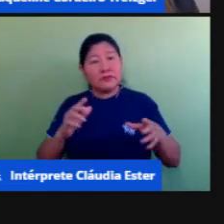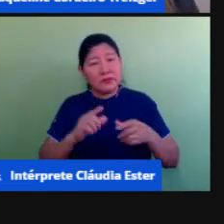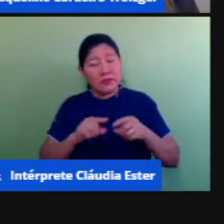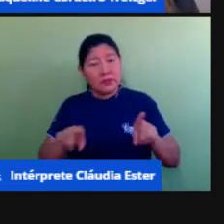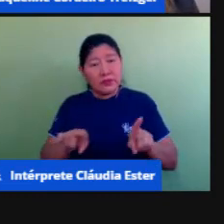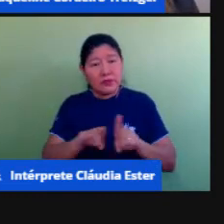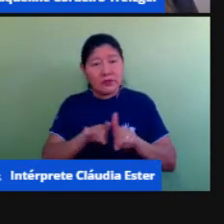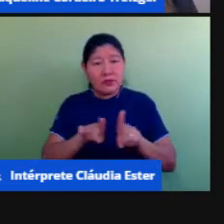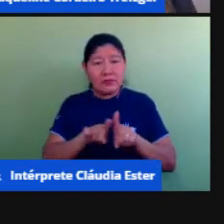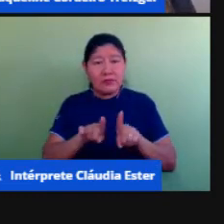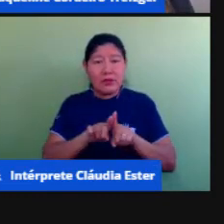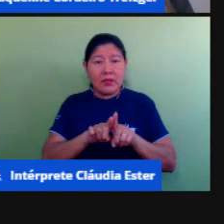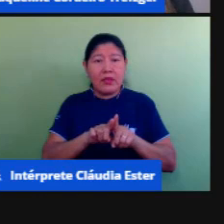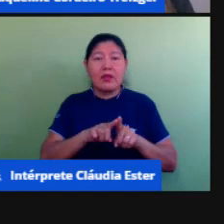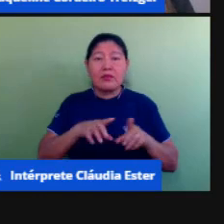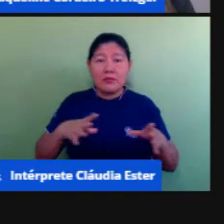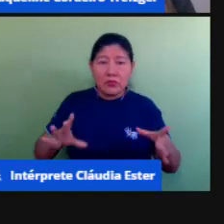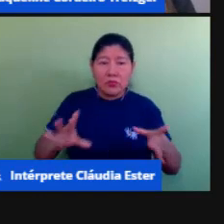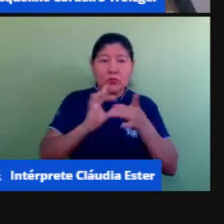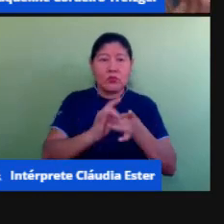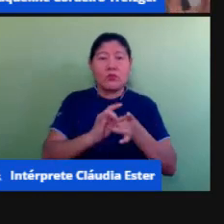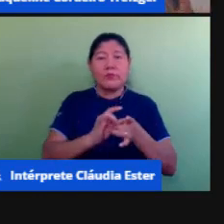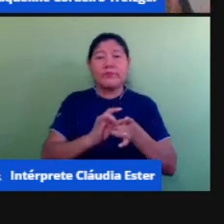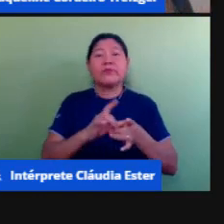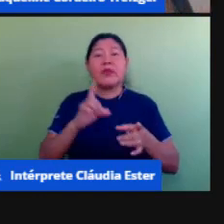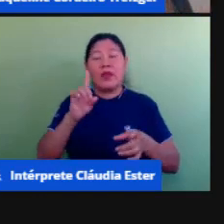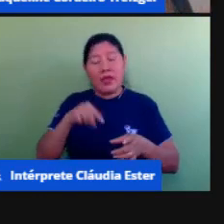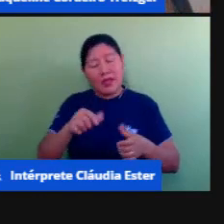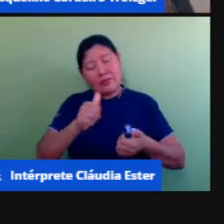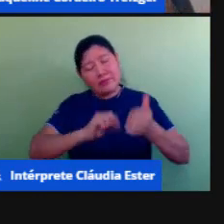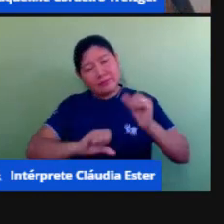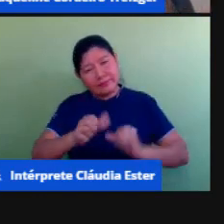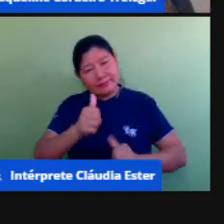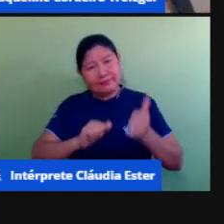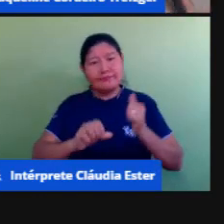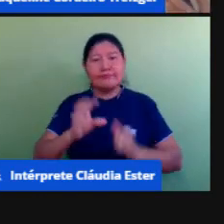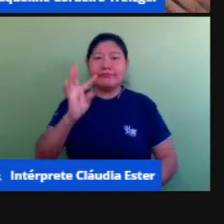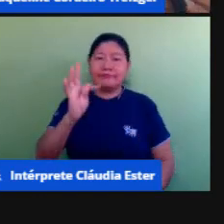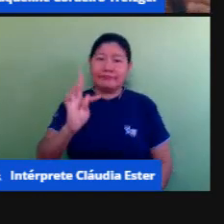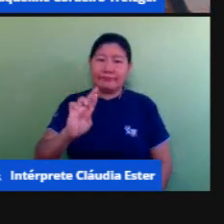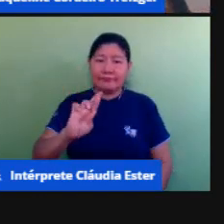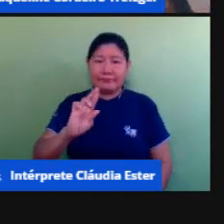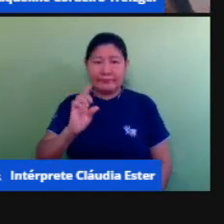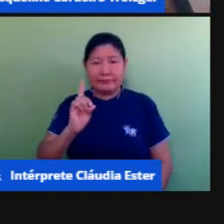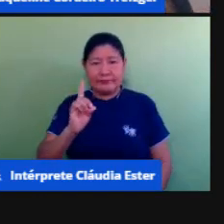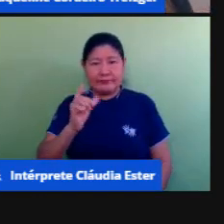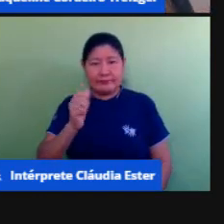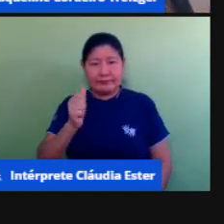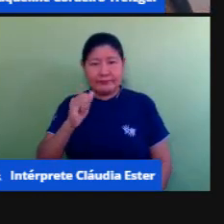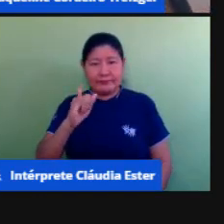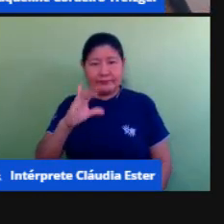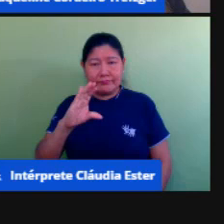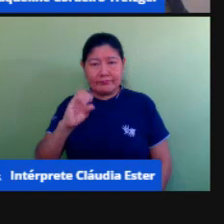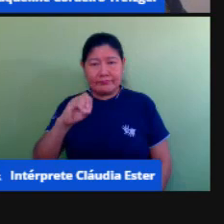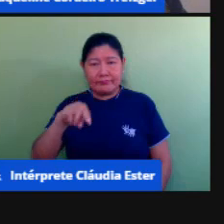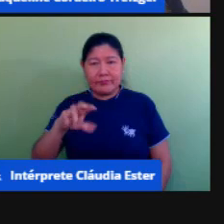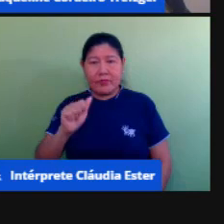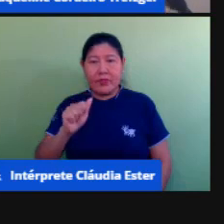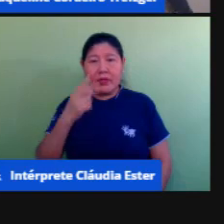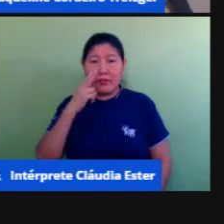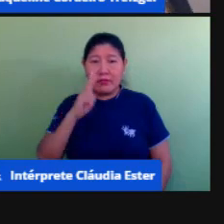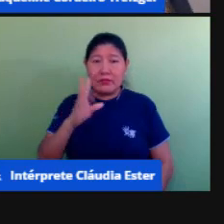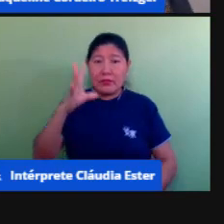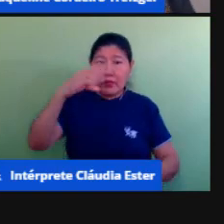uma avaliação tradicional, né? É igual a uma avaliação tradicional. Então, dentro da diagnóstica, nós temos o